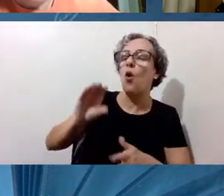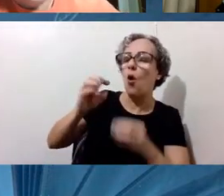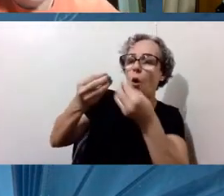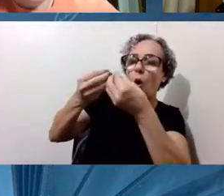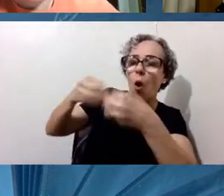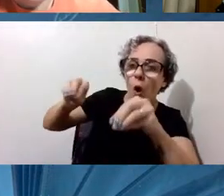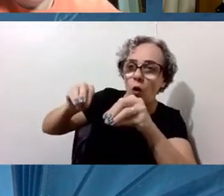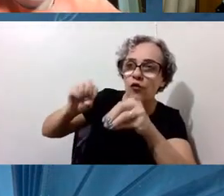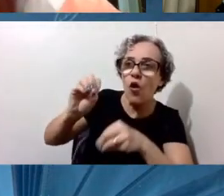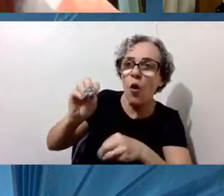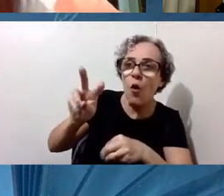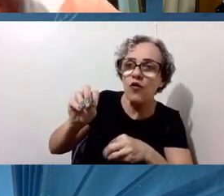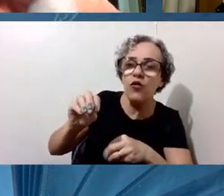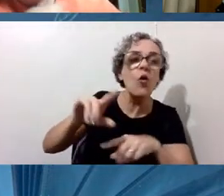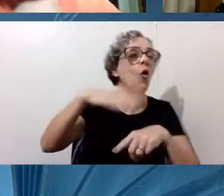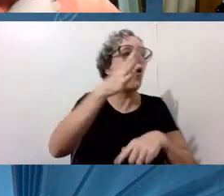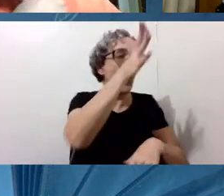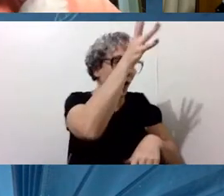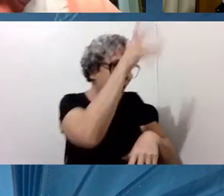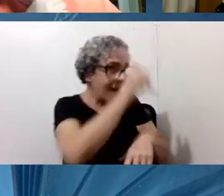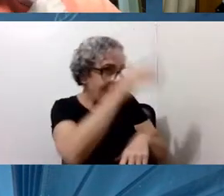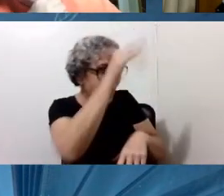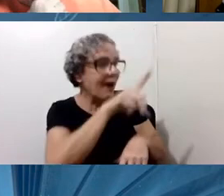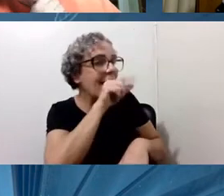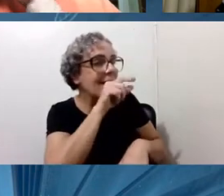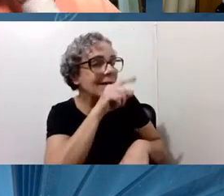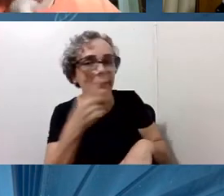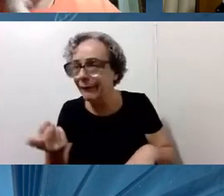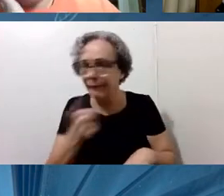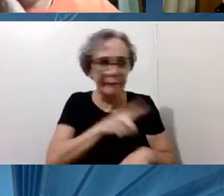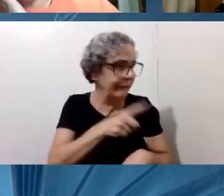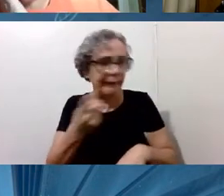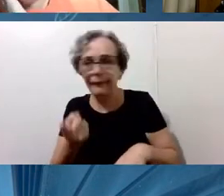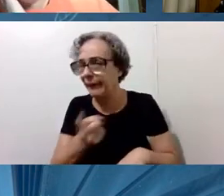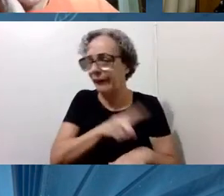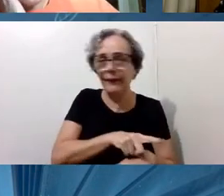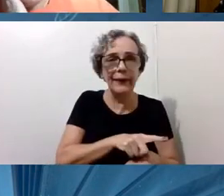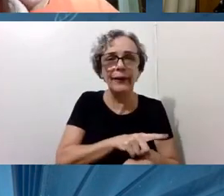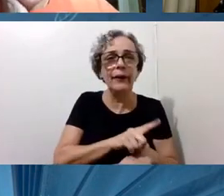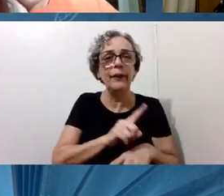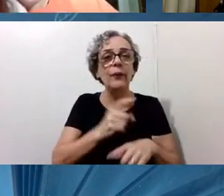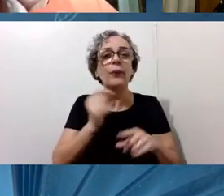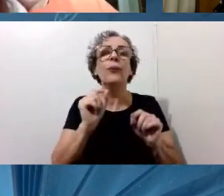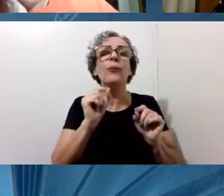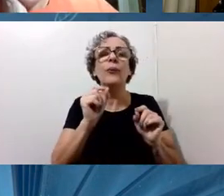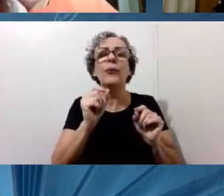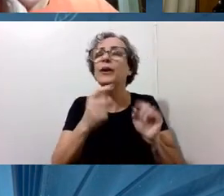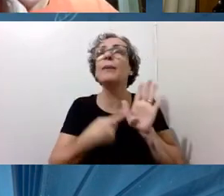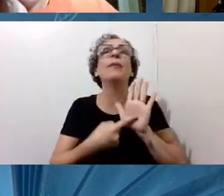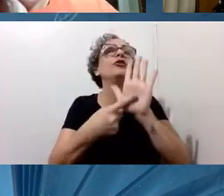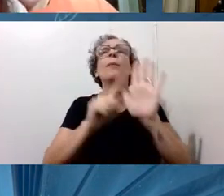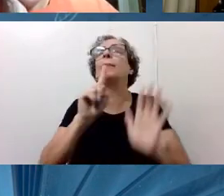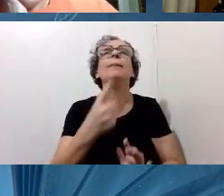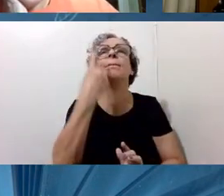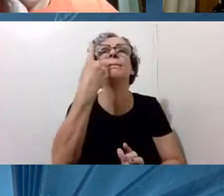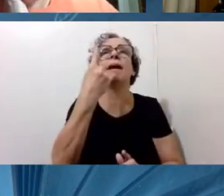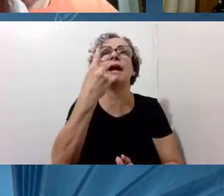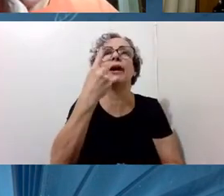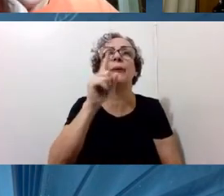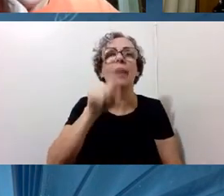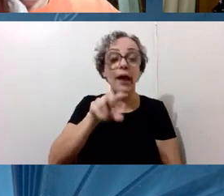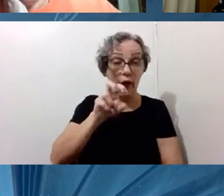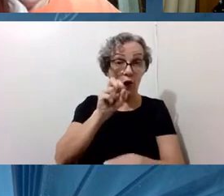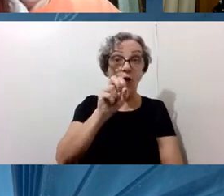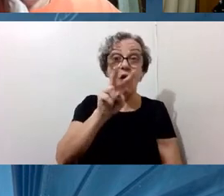Não é? E a gente fica até hoje debatendo isso, não é? O que apareceu primeiro, o verme que bota ovos ou os ovos que geraram os